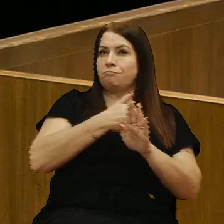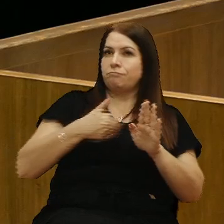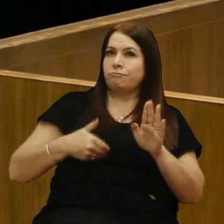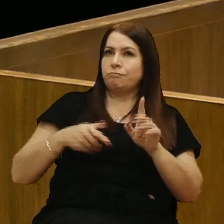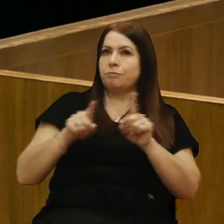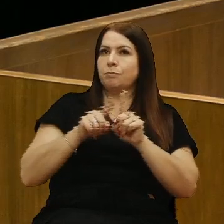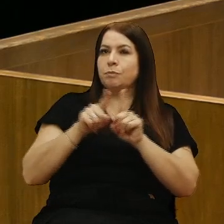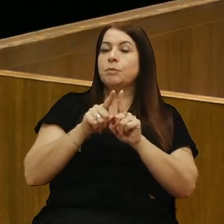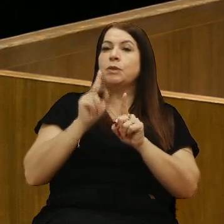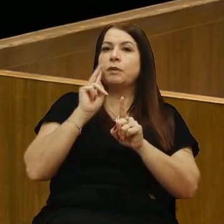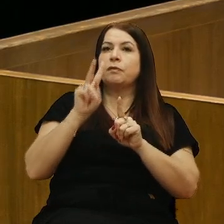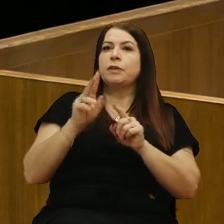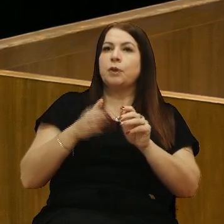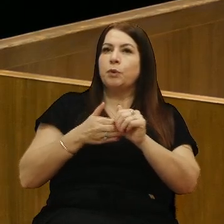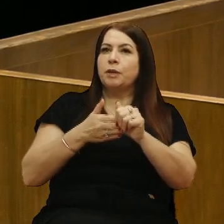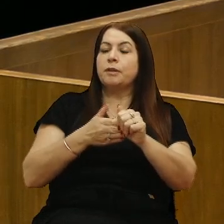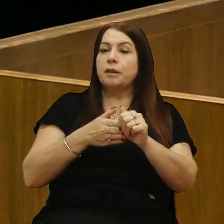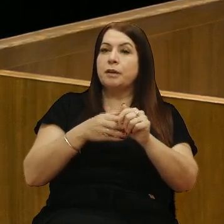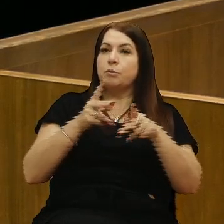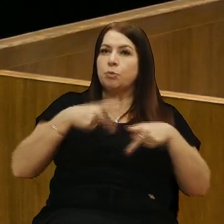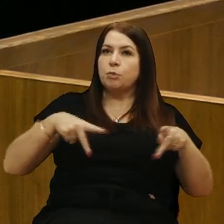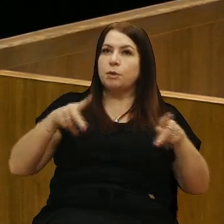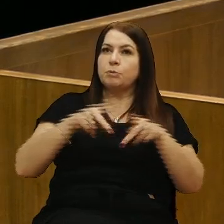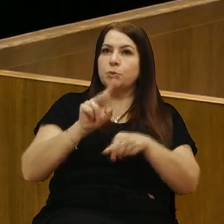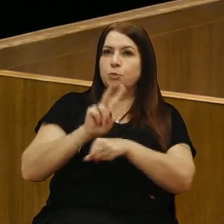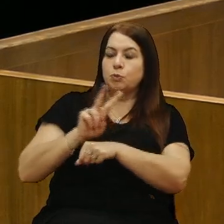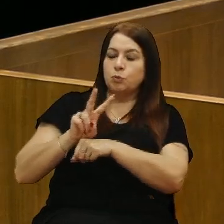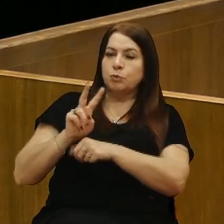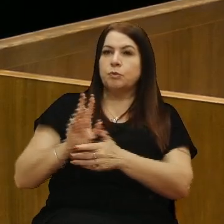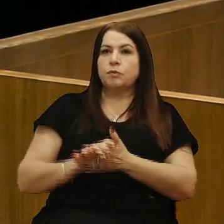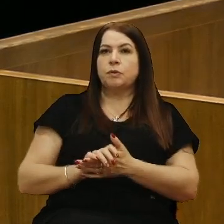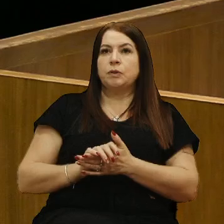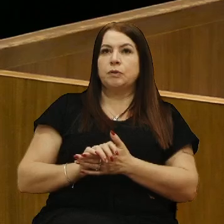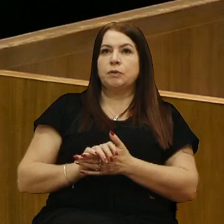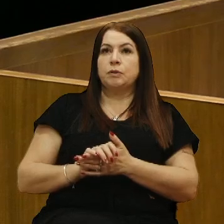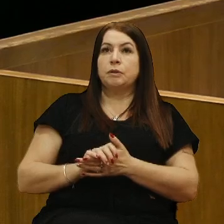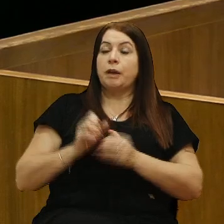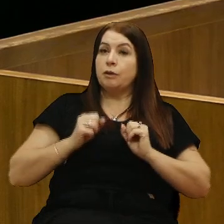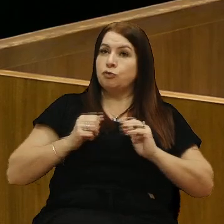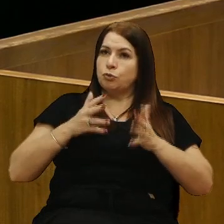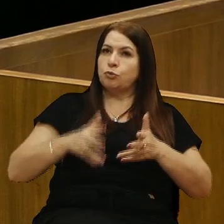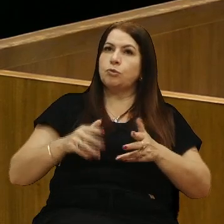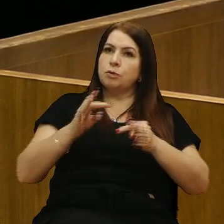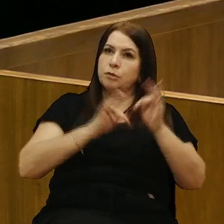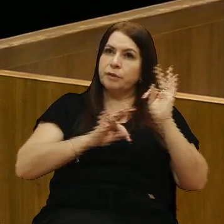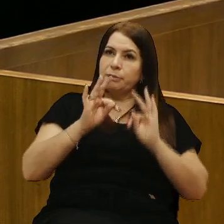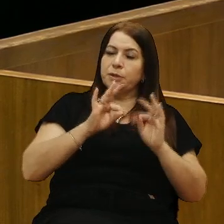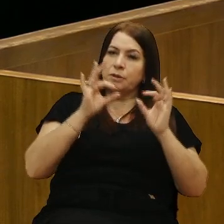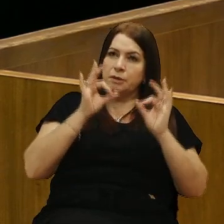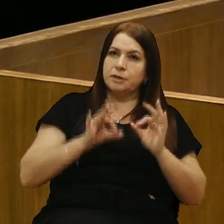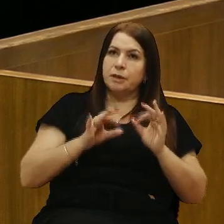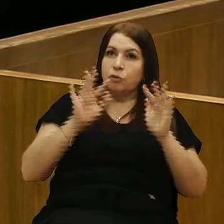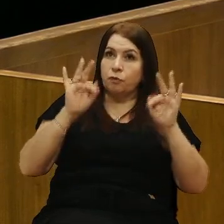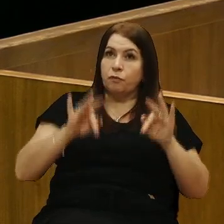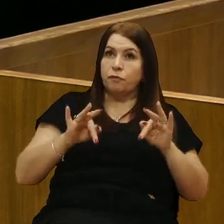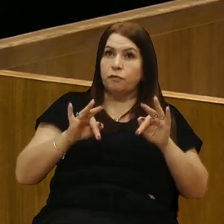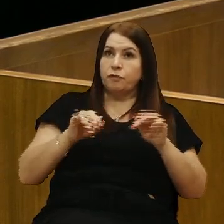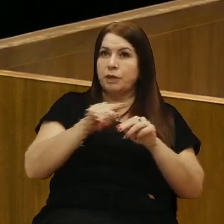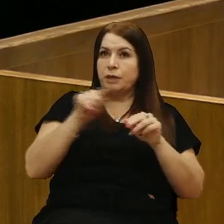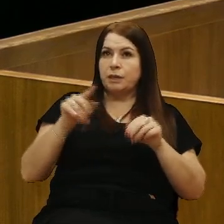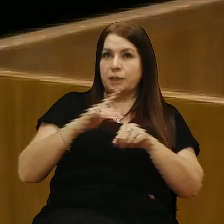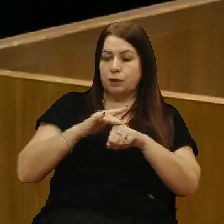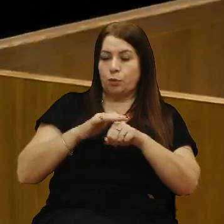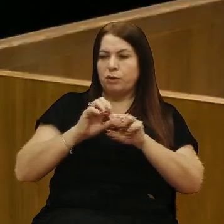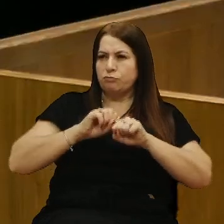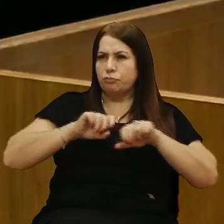dele, orientar a população para cuidados, atitudes e tratamentos a fim de findar o quadro da